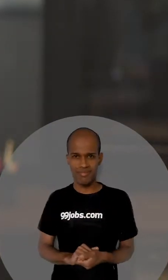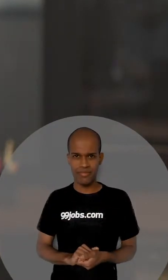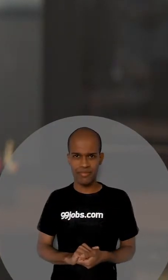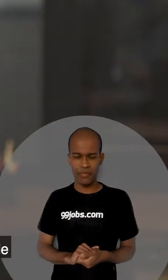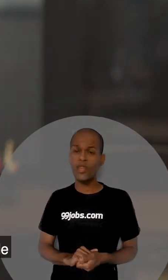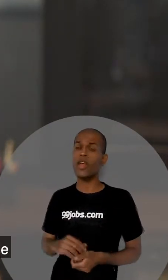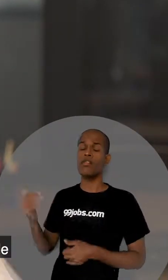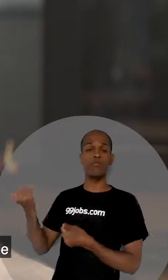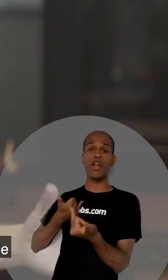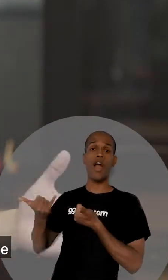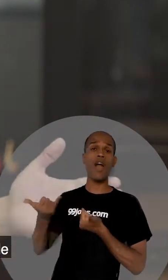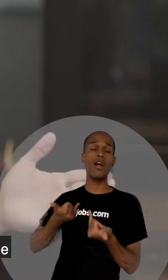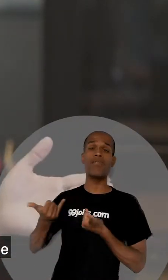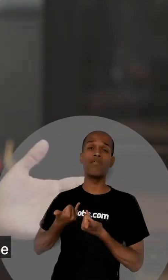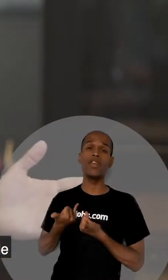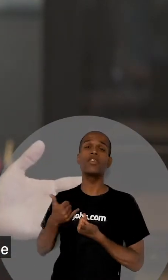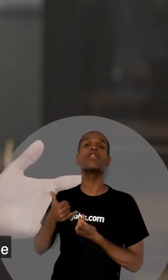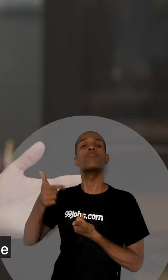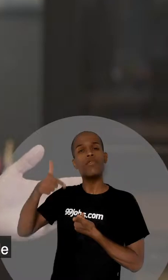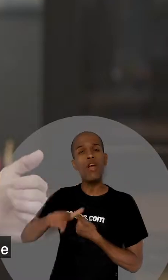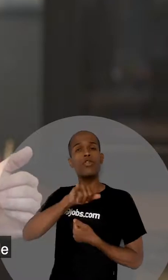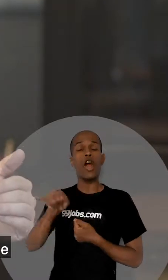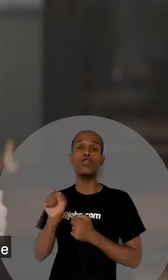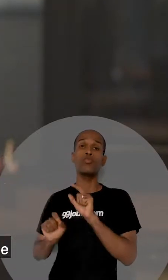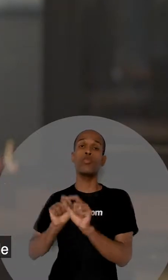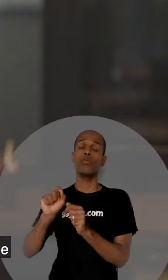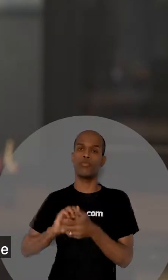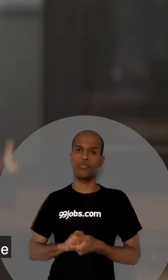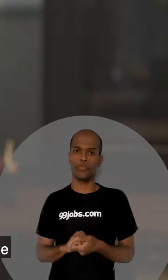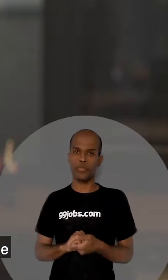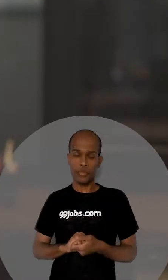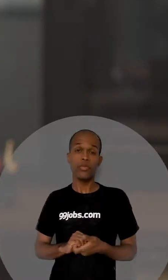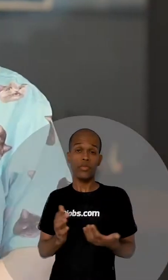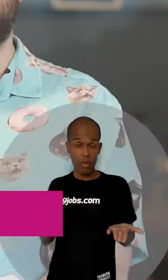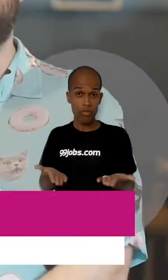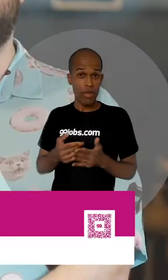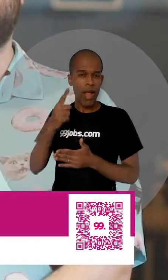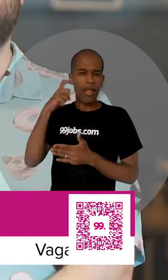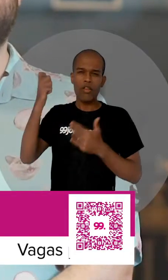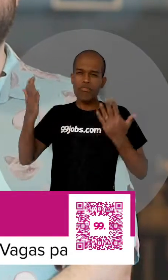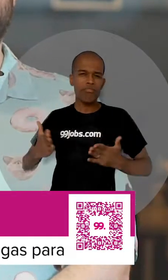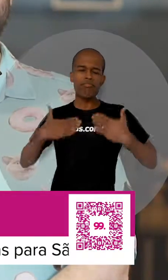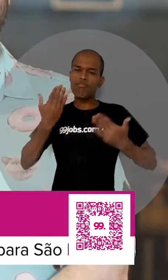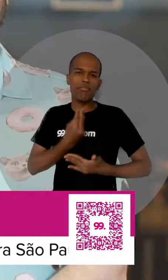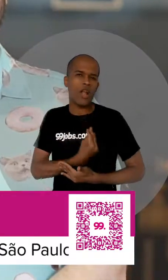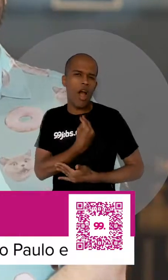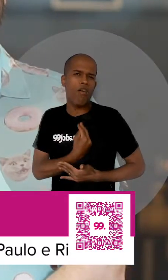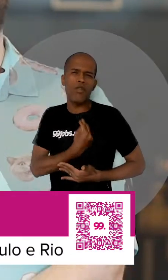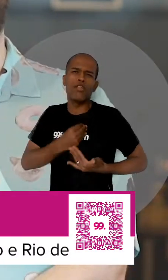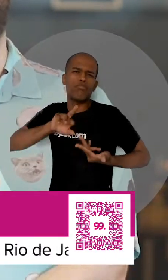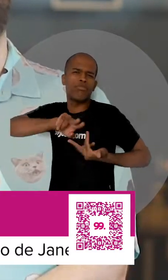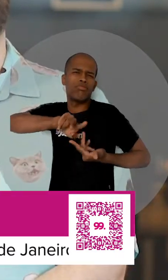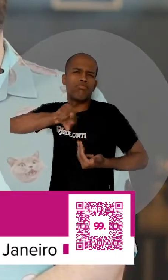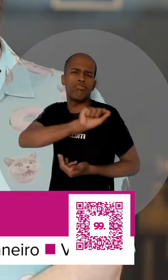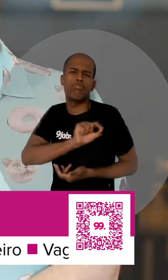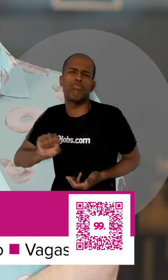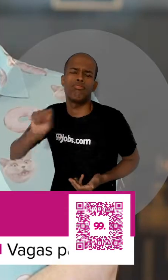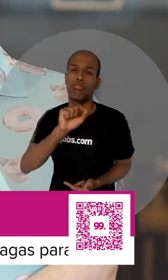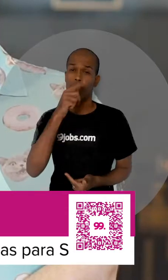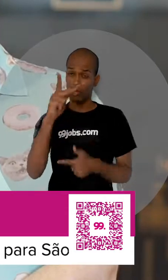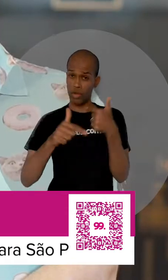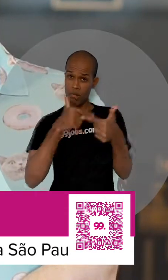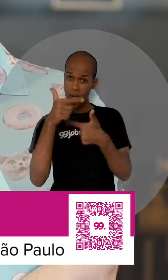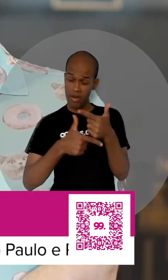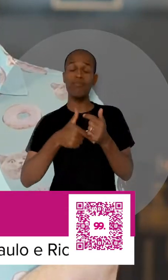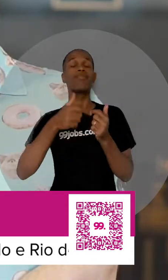Roa. Meu querido, conta pra gente o que mais tem de oportunidade. Olha, a ideia de impactar a vida de milhões de pessoas